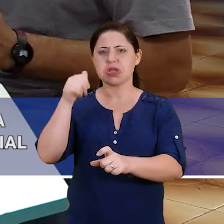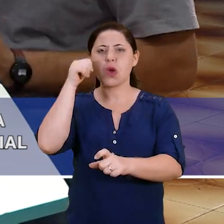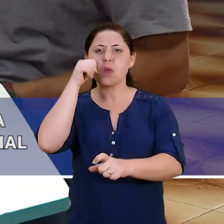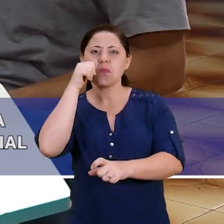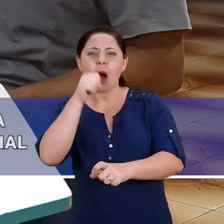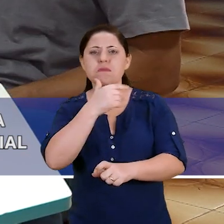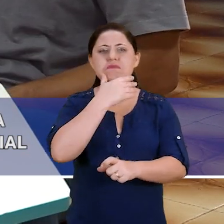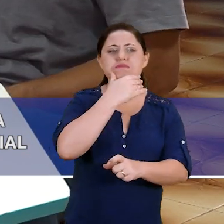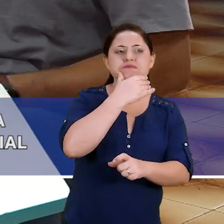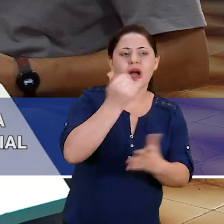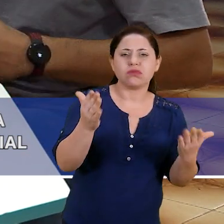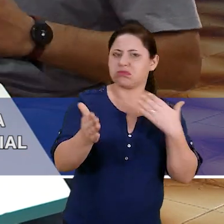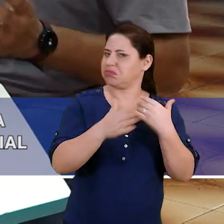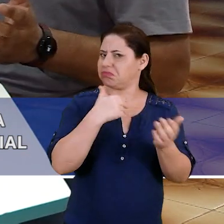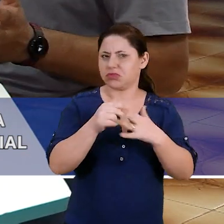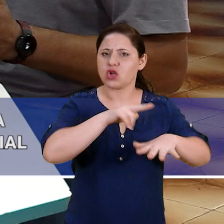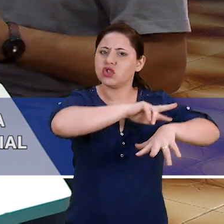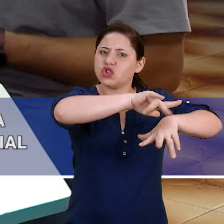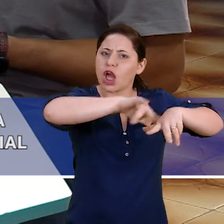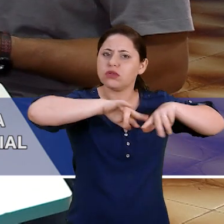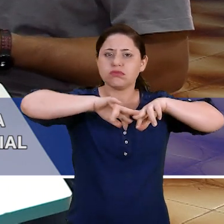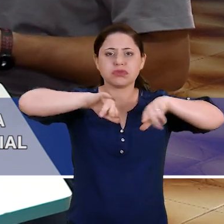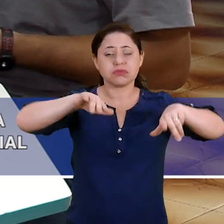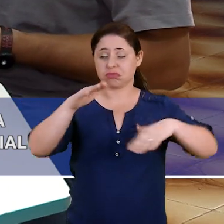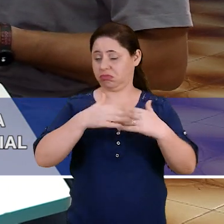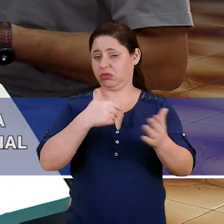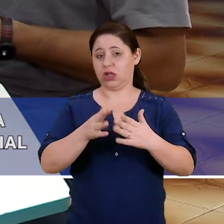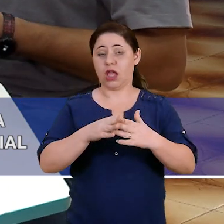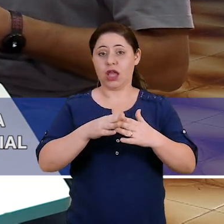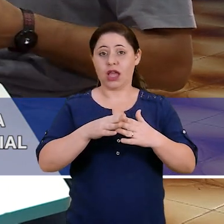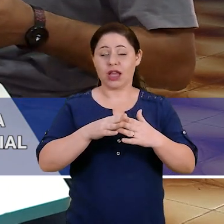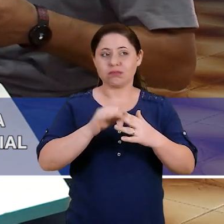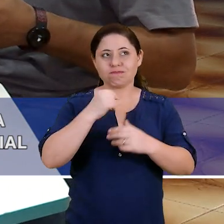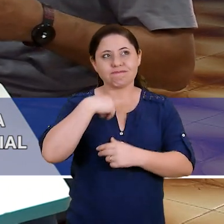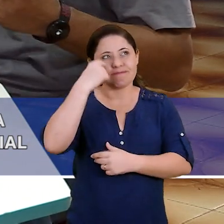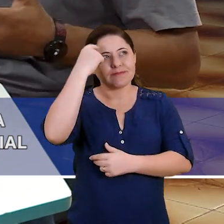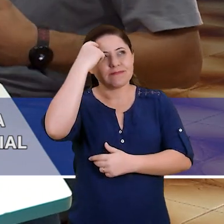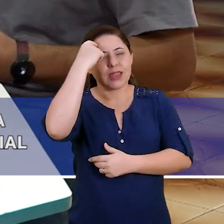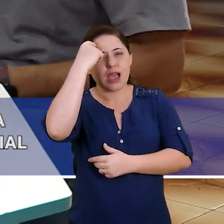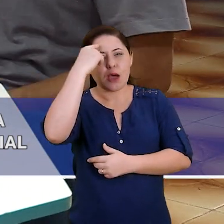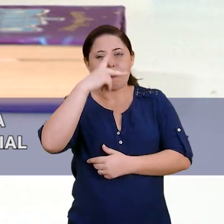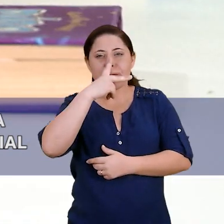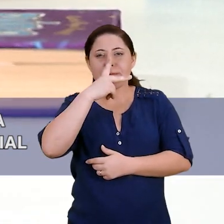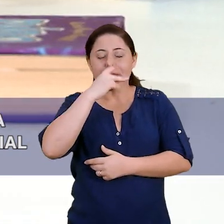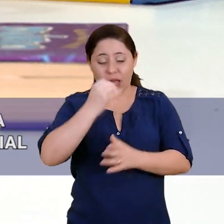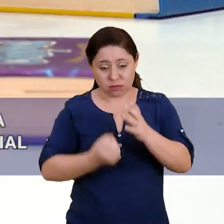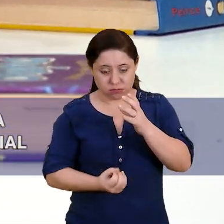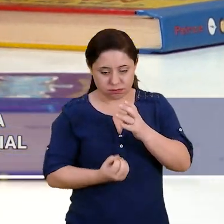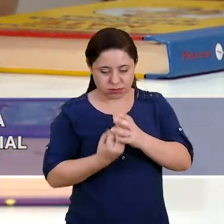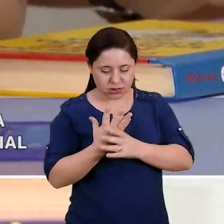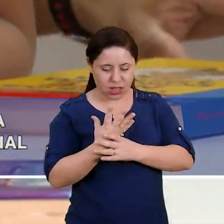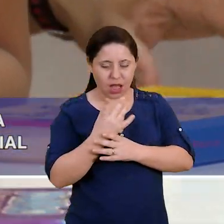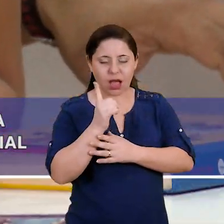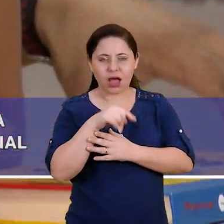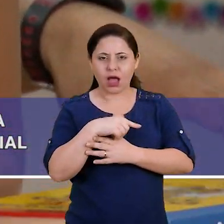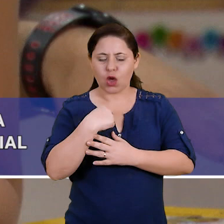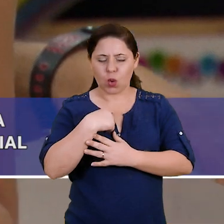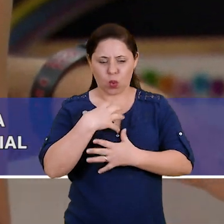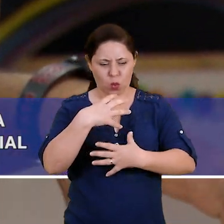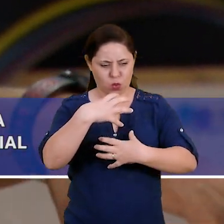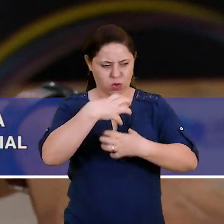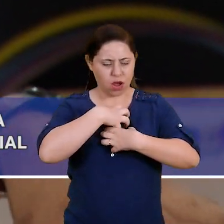igual com qualquer outra pessoa, independente do gênero. Então, a partir dessa descoberta e dessa construção dessa